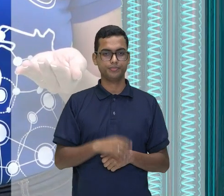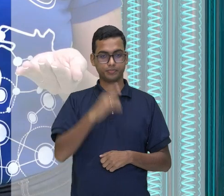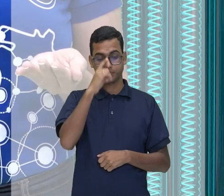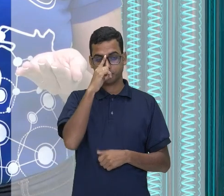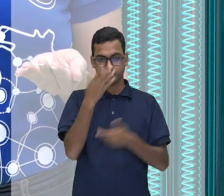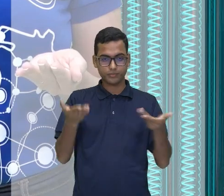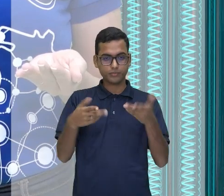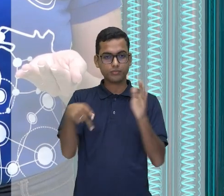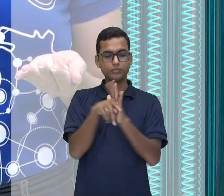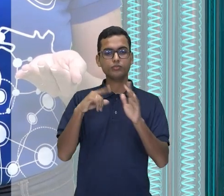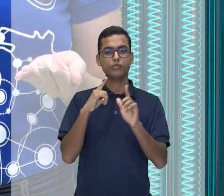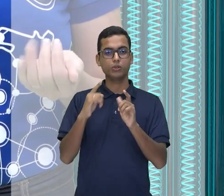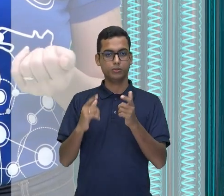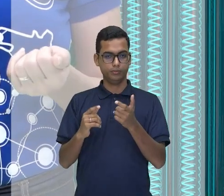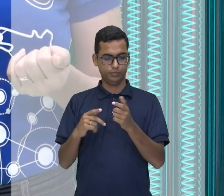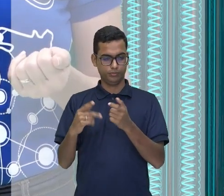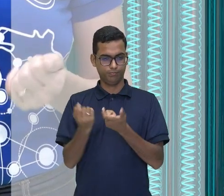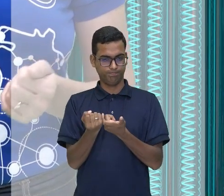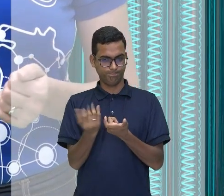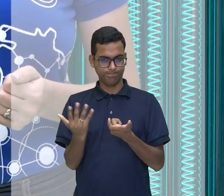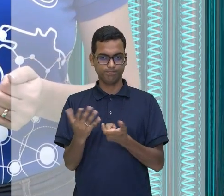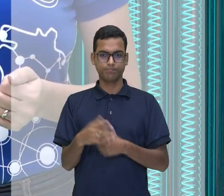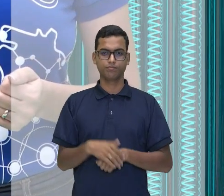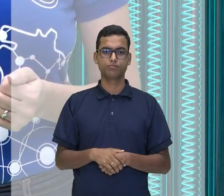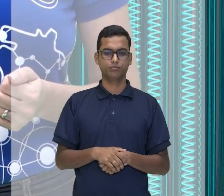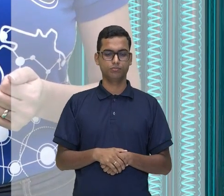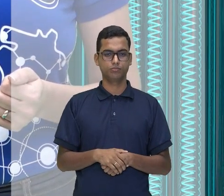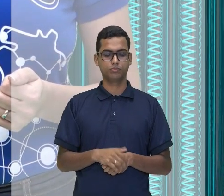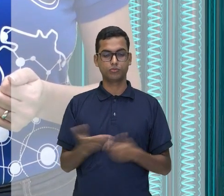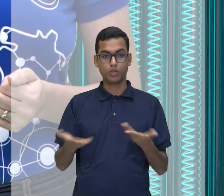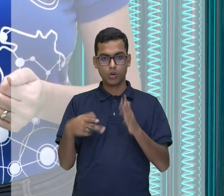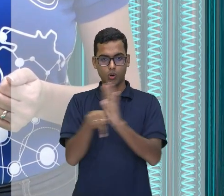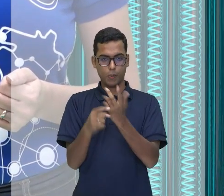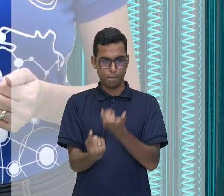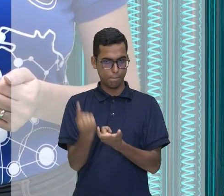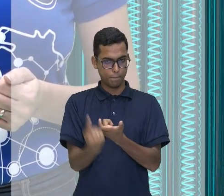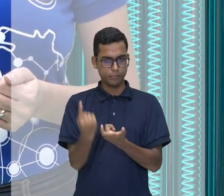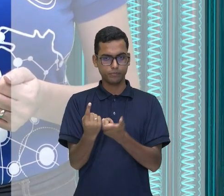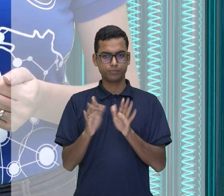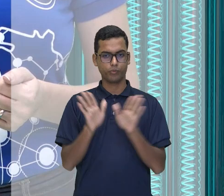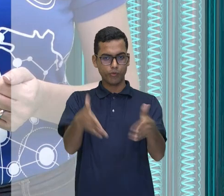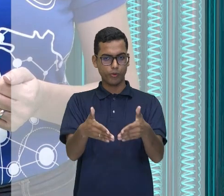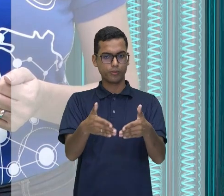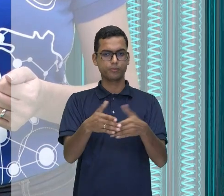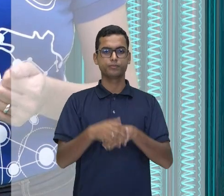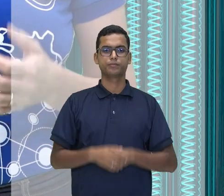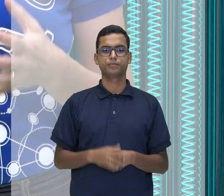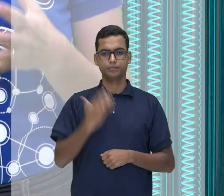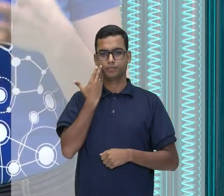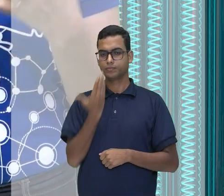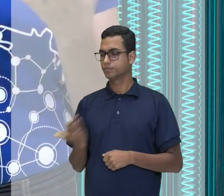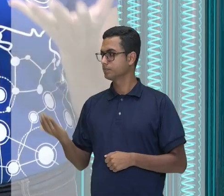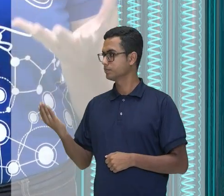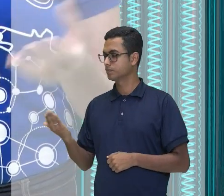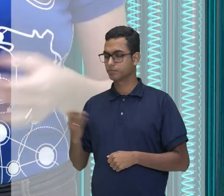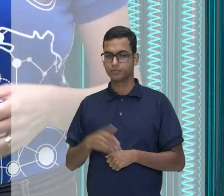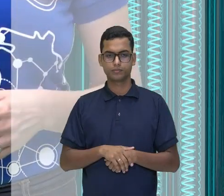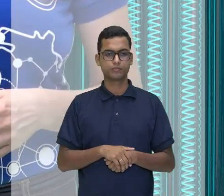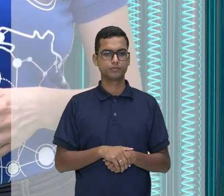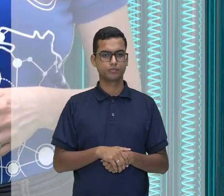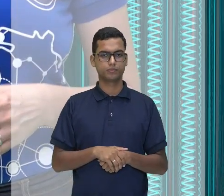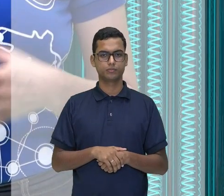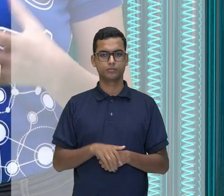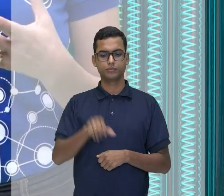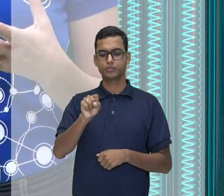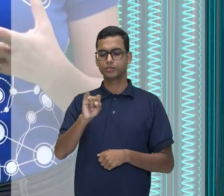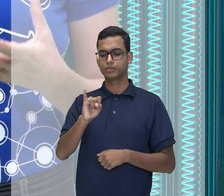utilizar aqui? Me, you, him, her ou it? We listened to Caio at his wonderful audition, né? Nós escutamos quem?